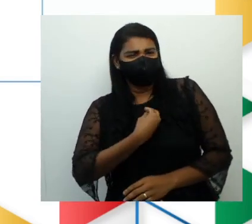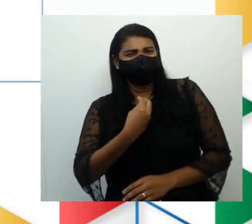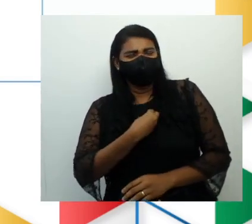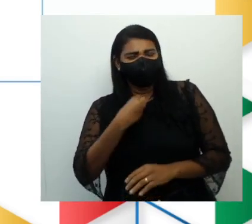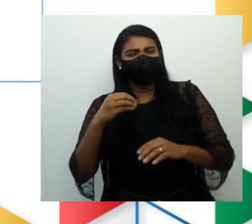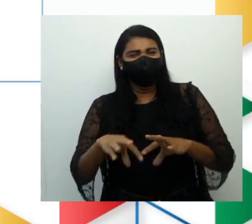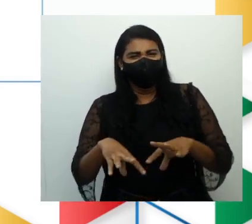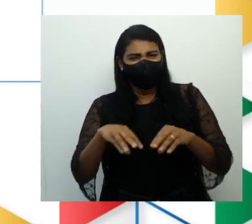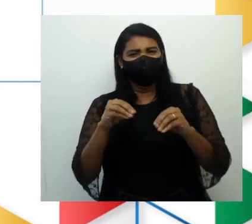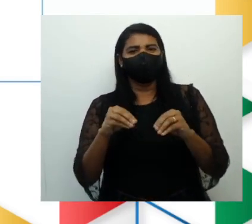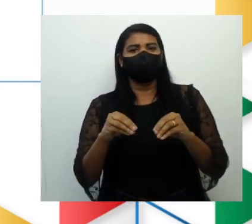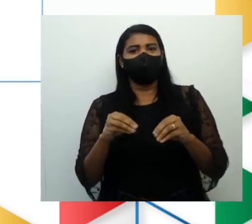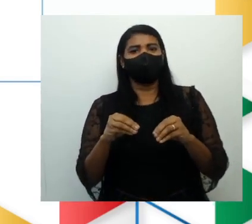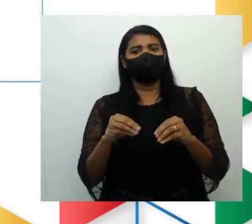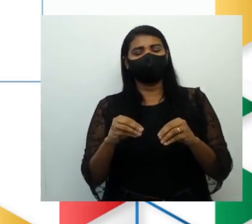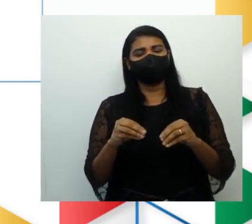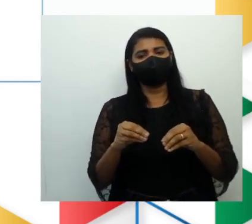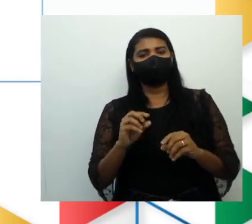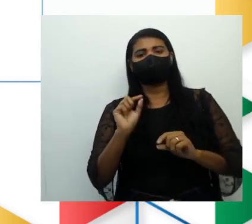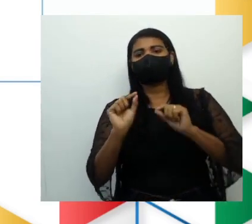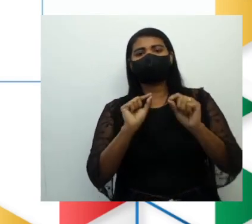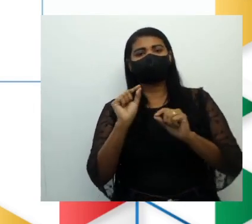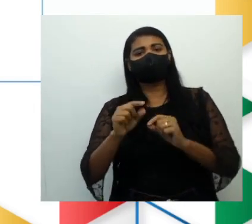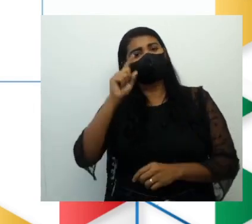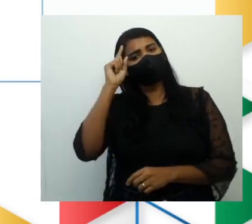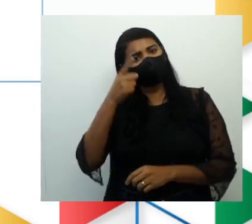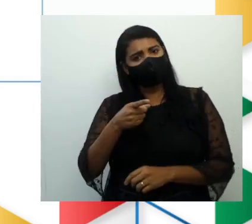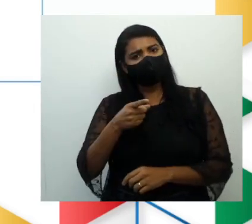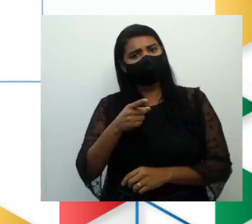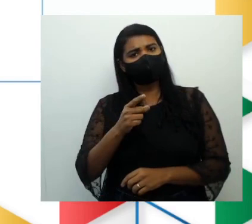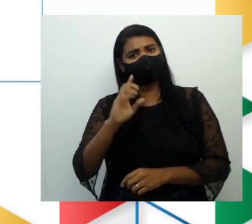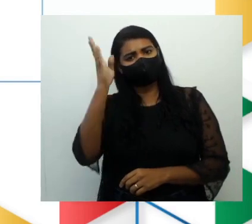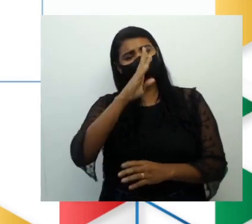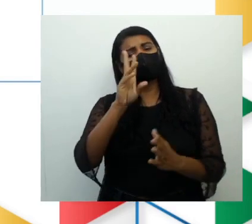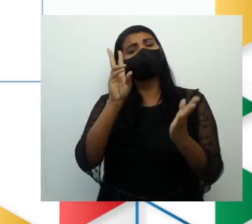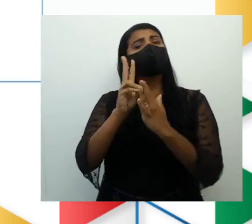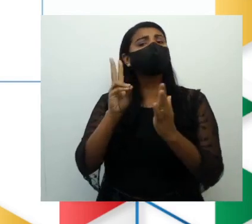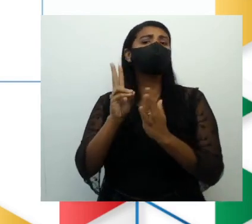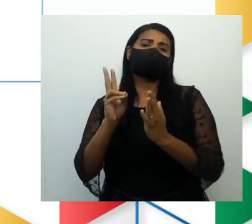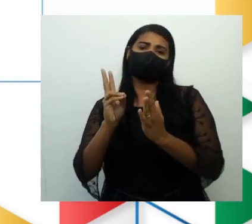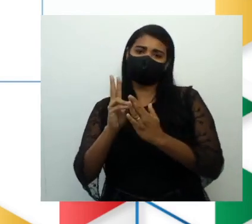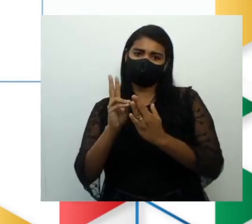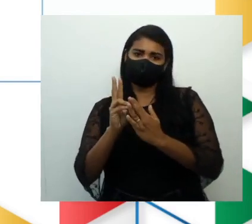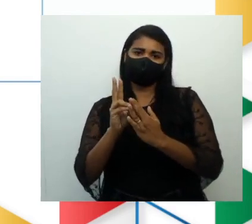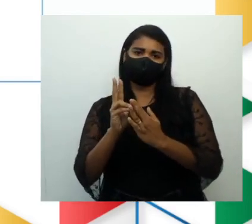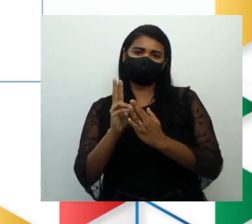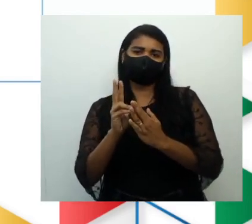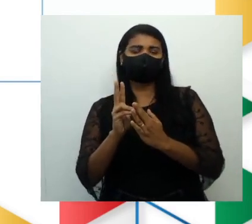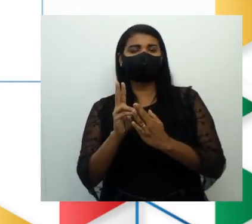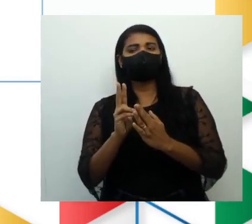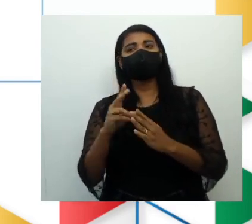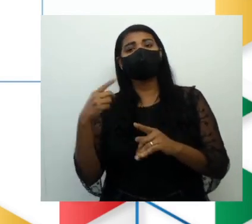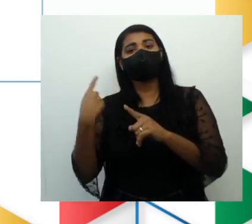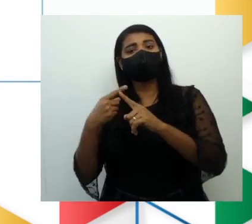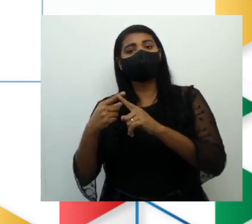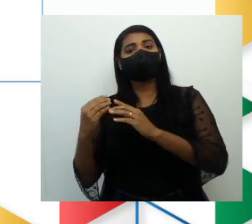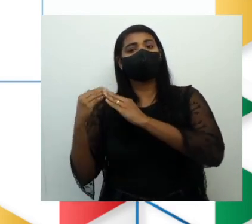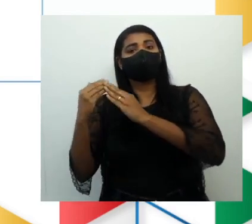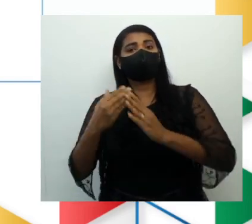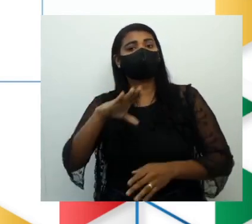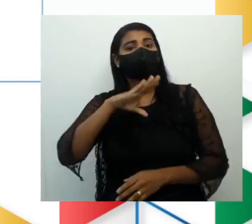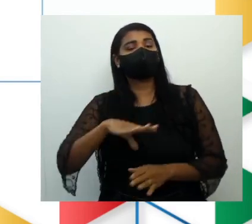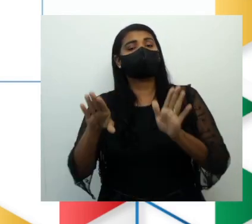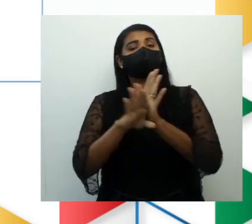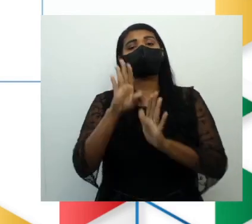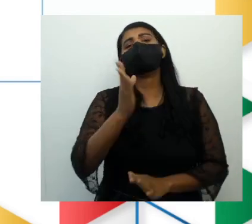os nativos que a gente chama, quem é o dono dessa terra do Brasil? São os índios, meus amores. Quando eles vieram para cá, já